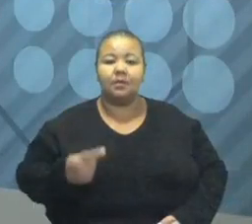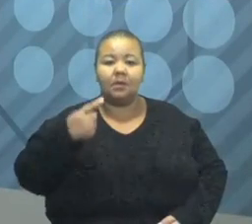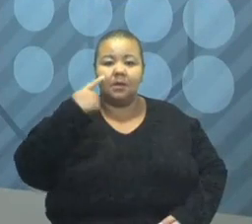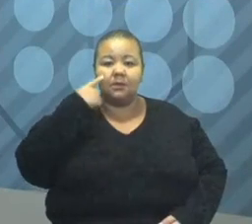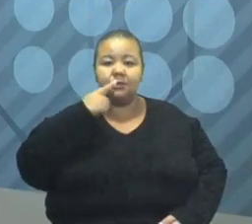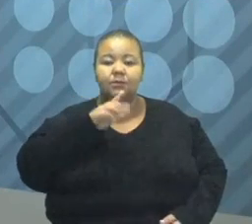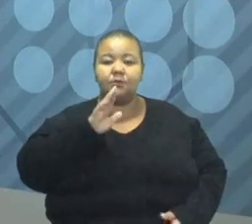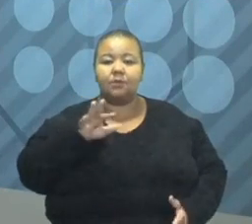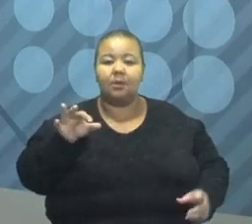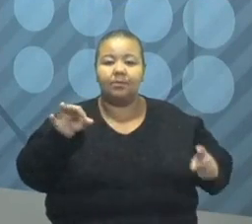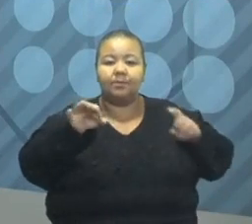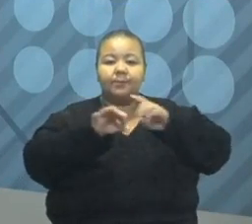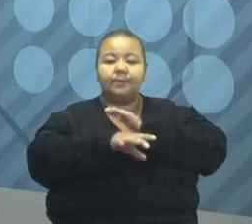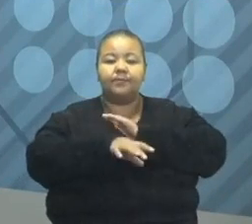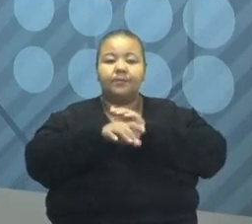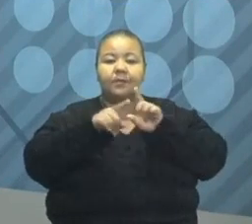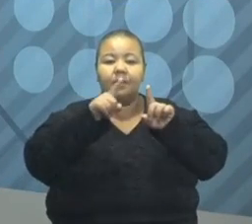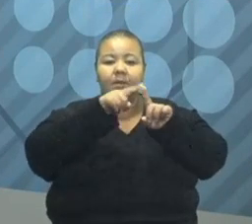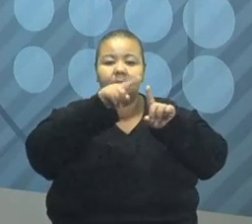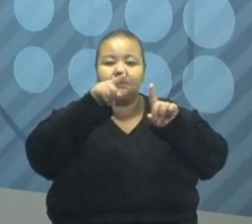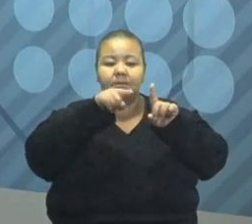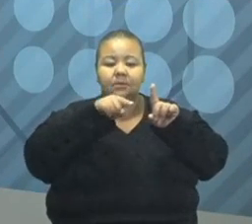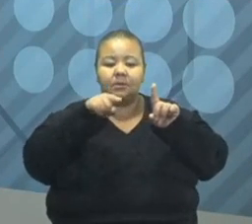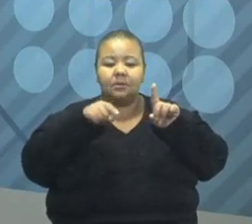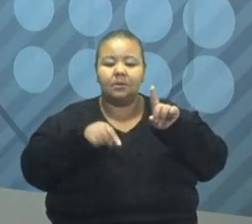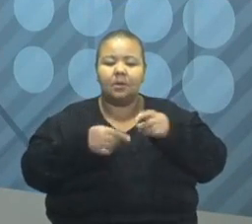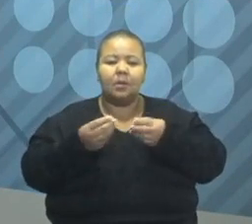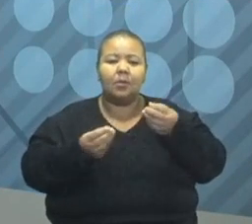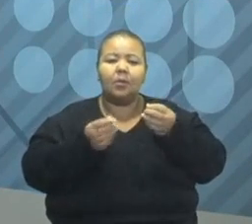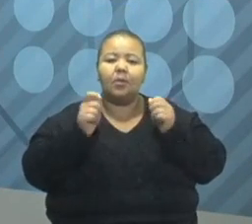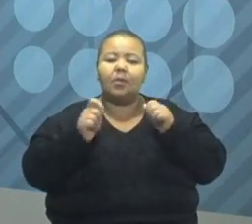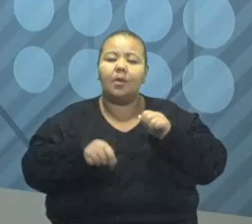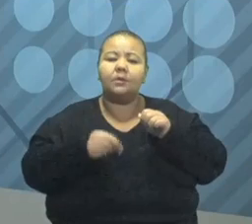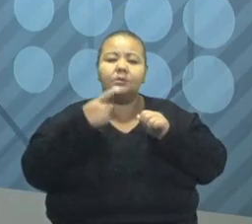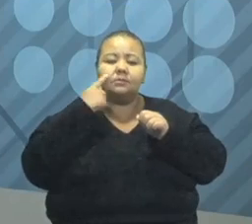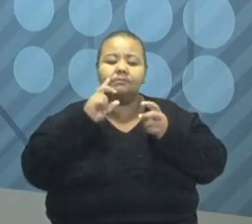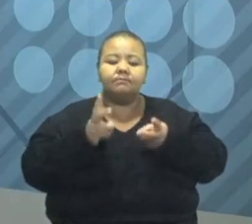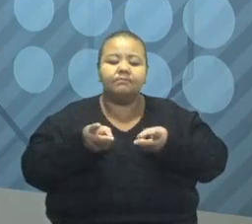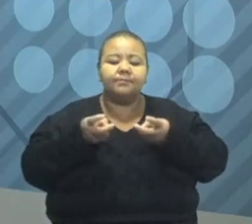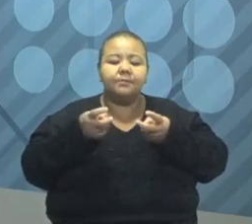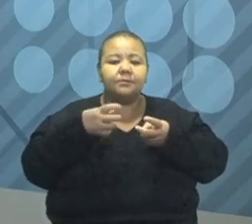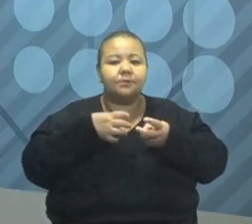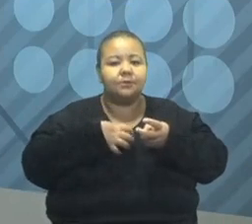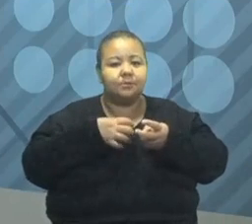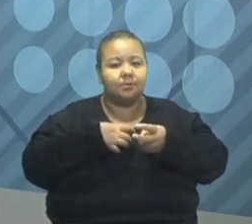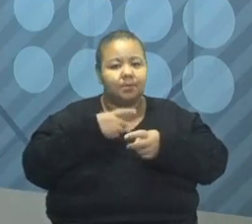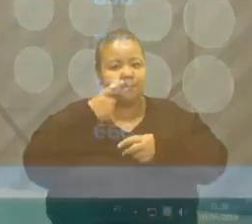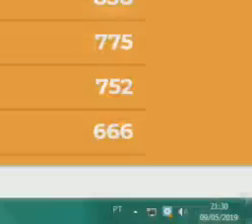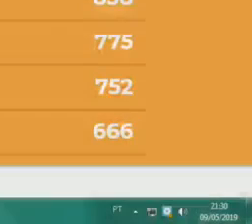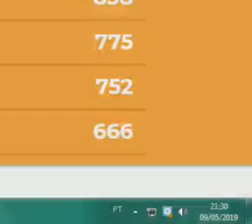escalonado. Mas como a gente pode classificar ele? É isso que eu vou mostrar para você agora. Então, acompanhe no seu material.